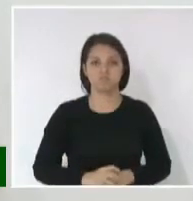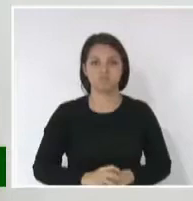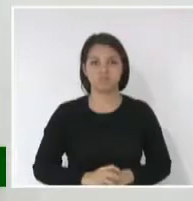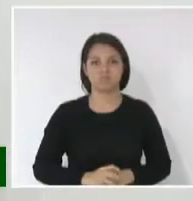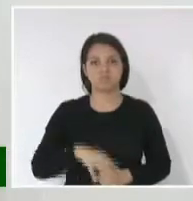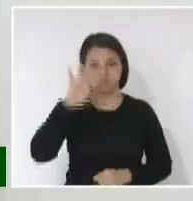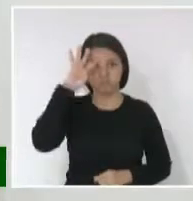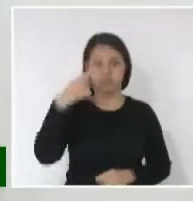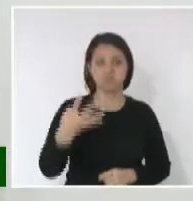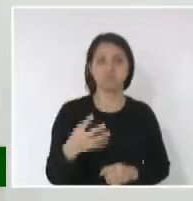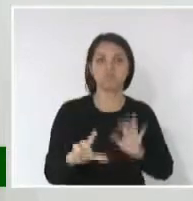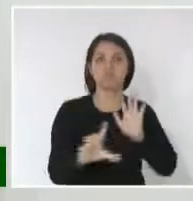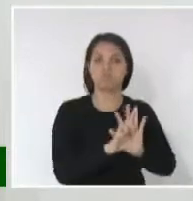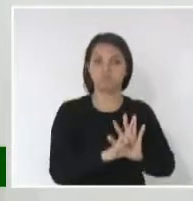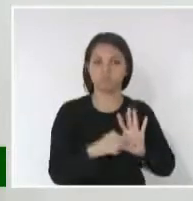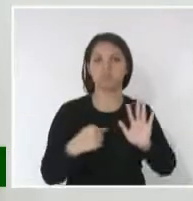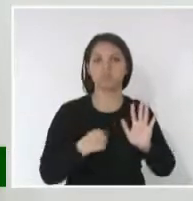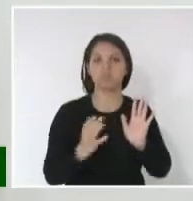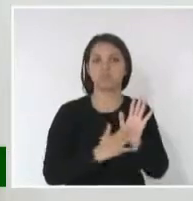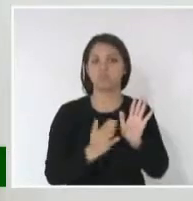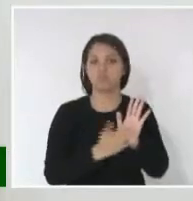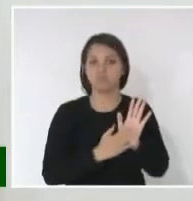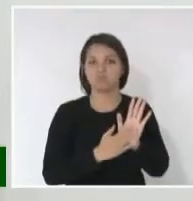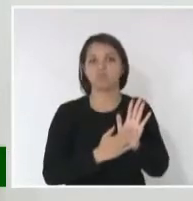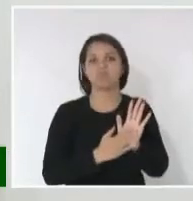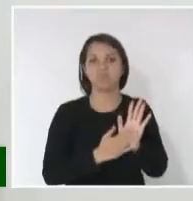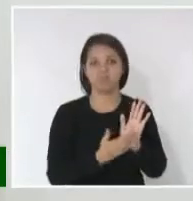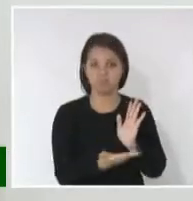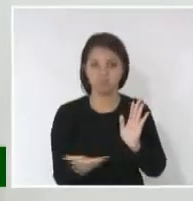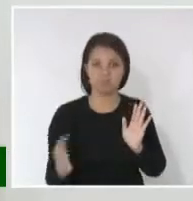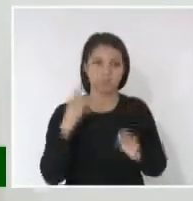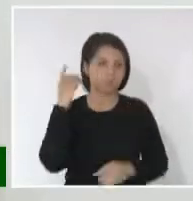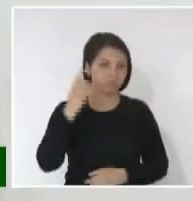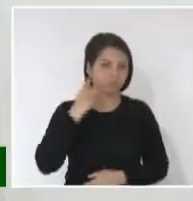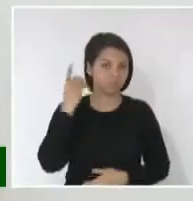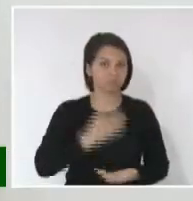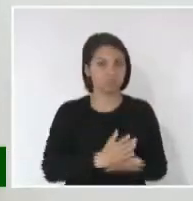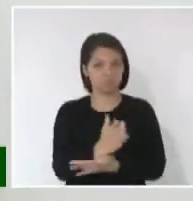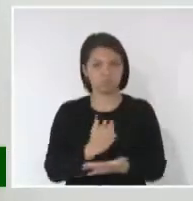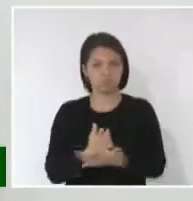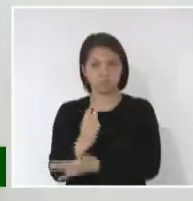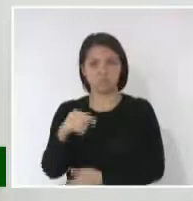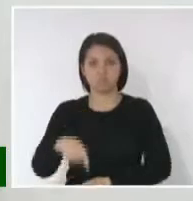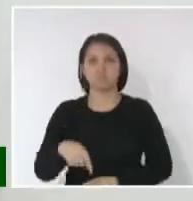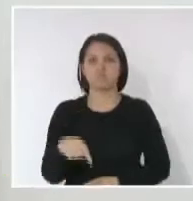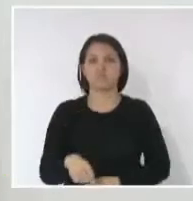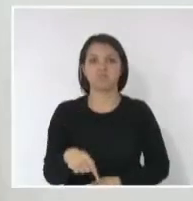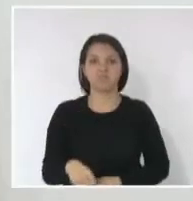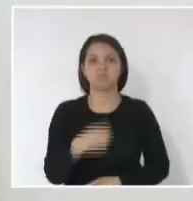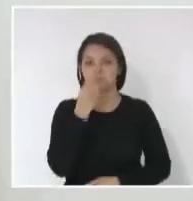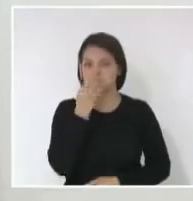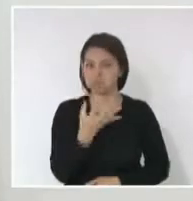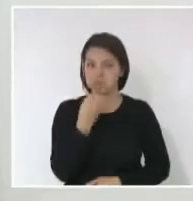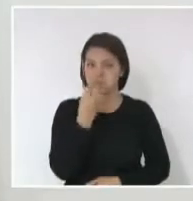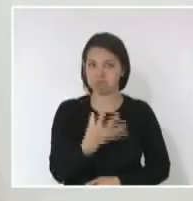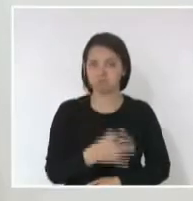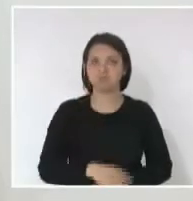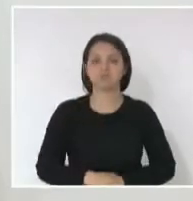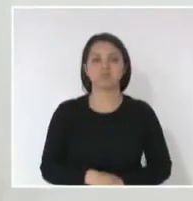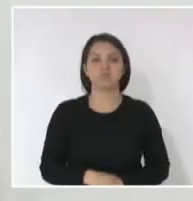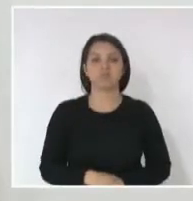de uma lei que eu propus e que vocês, deputados, aprovaram aqui. Olha só que legal.